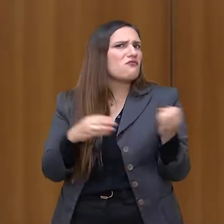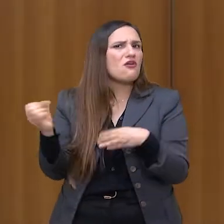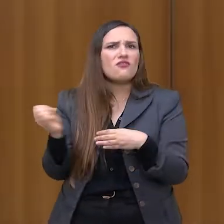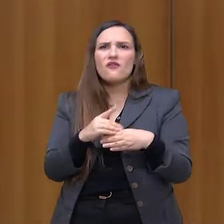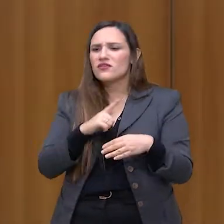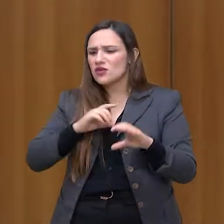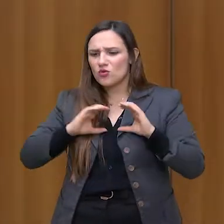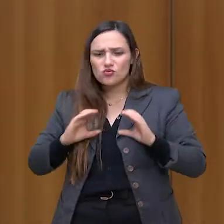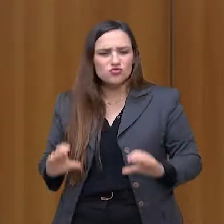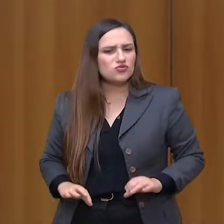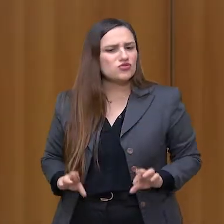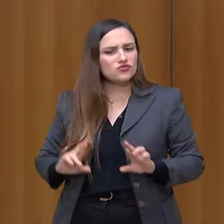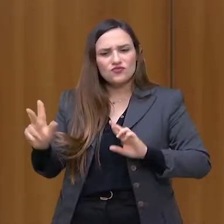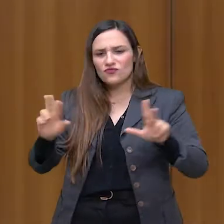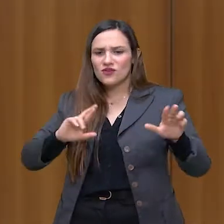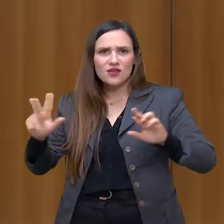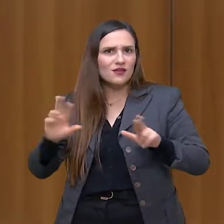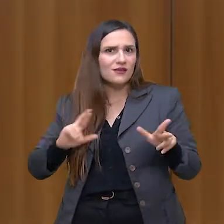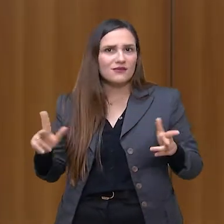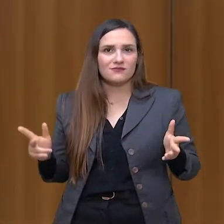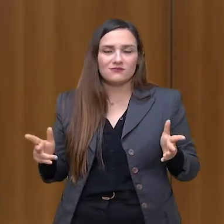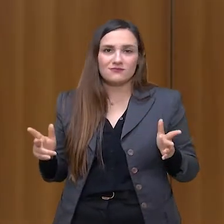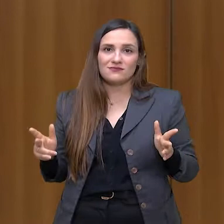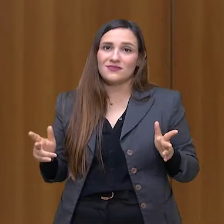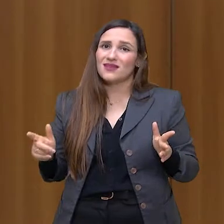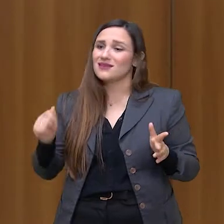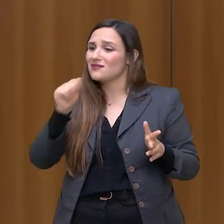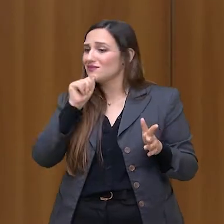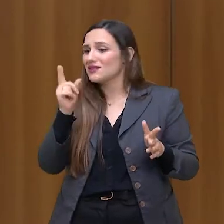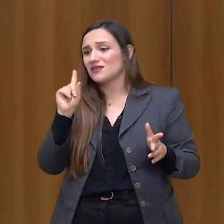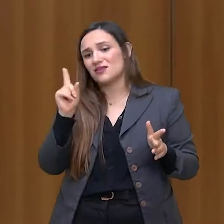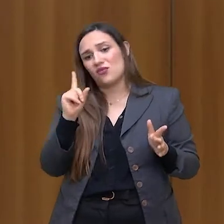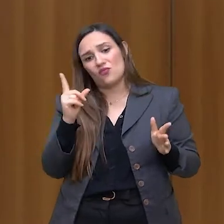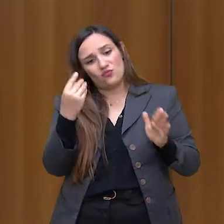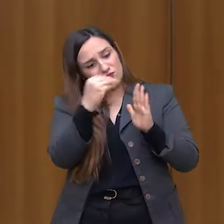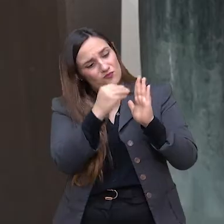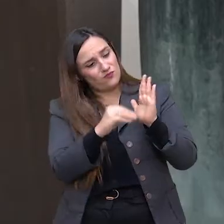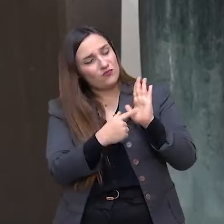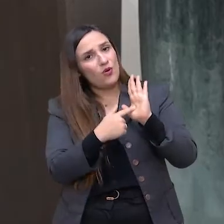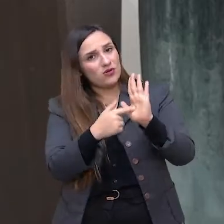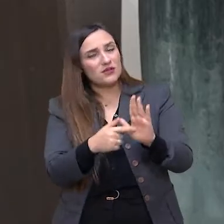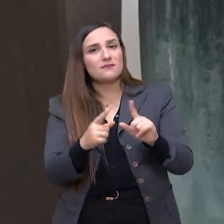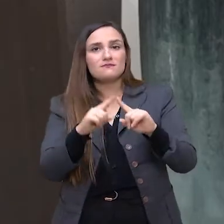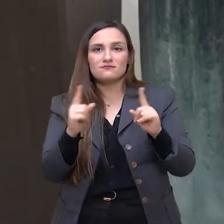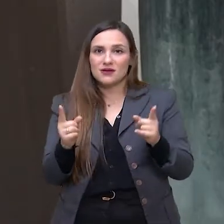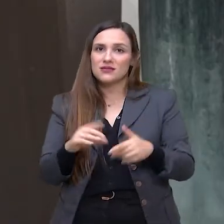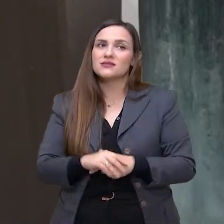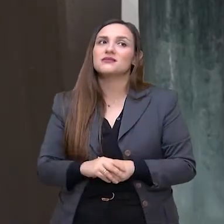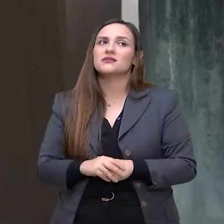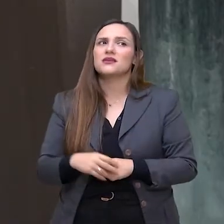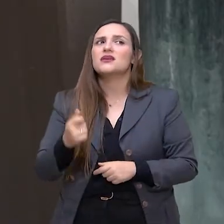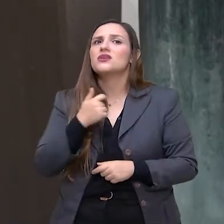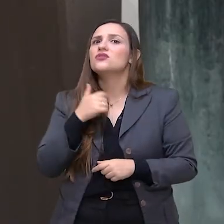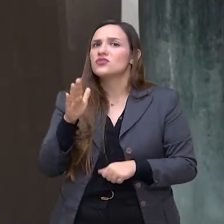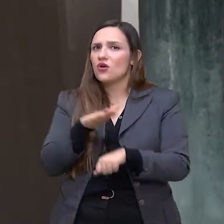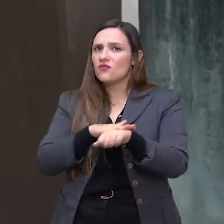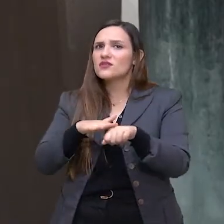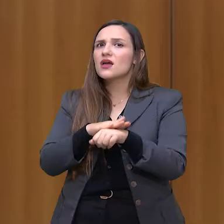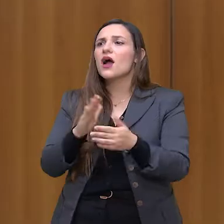ele inova em muitas condutas, assim, talvez ele não registre tanto, mas eu